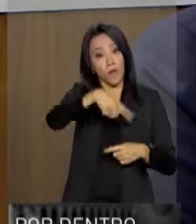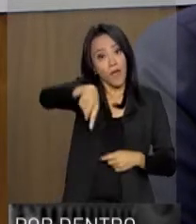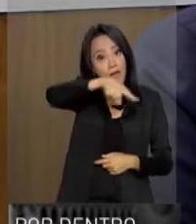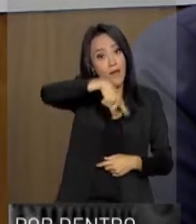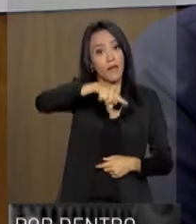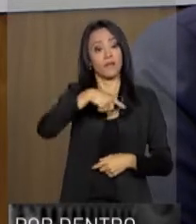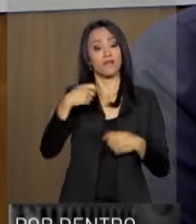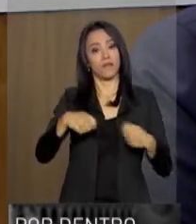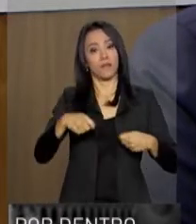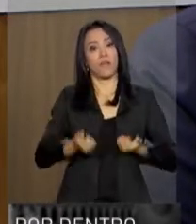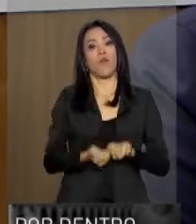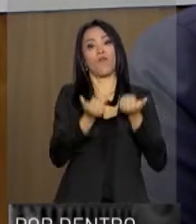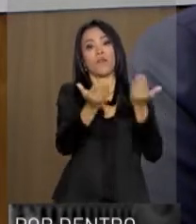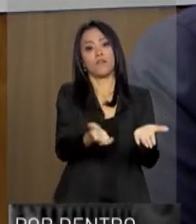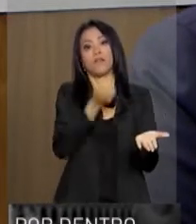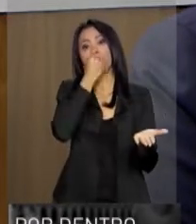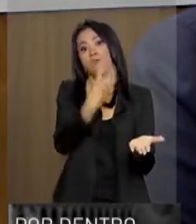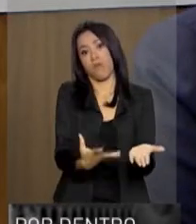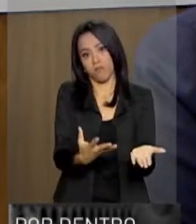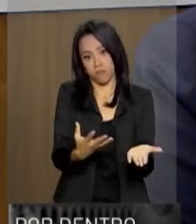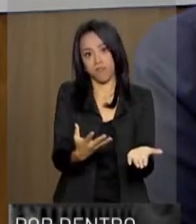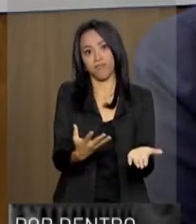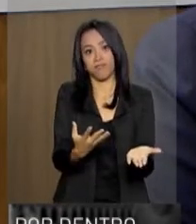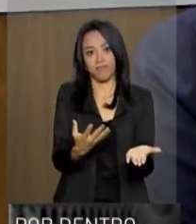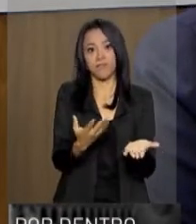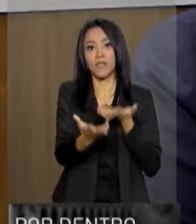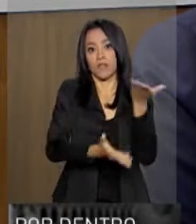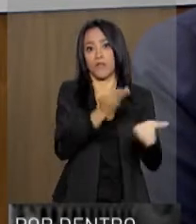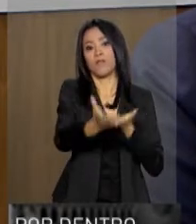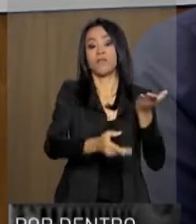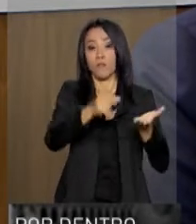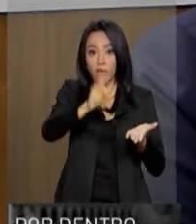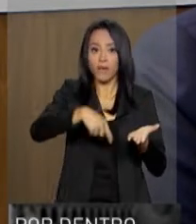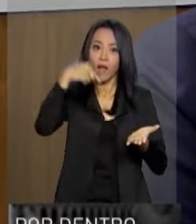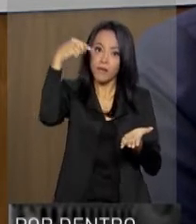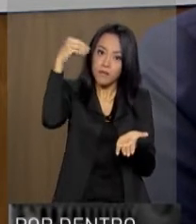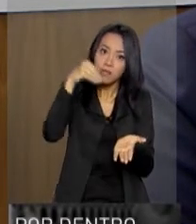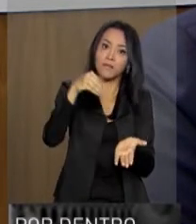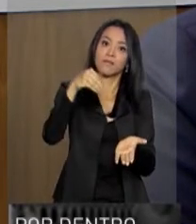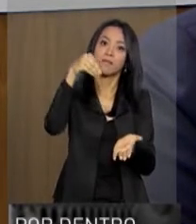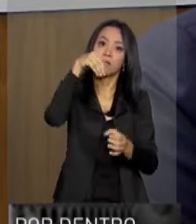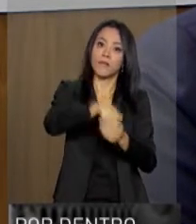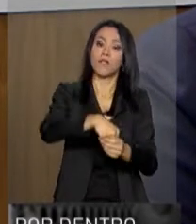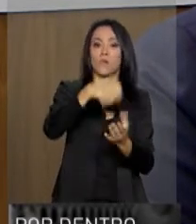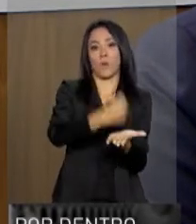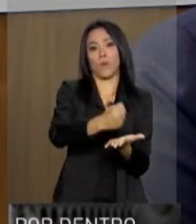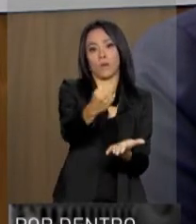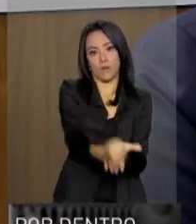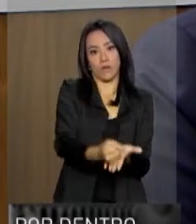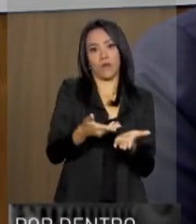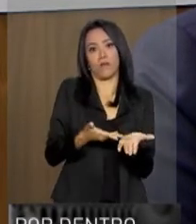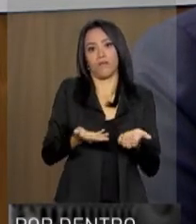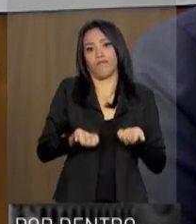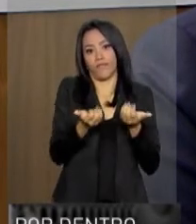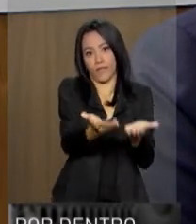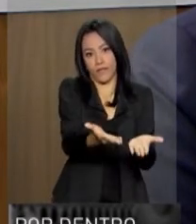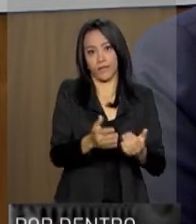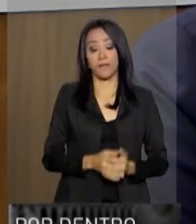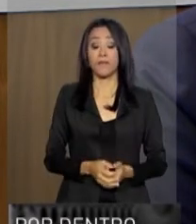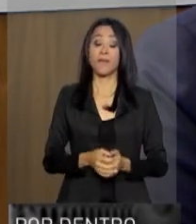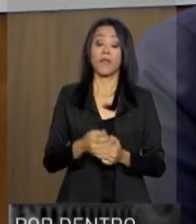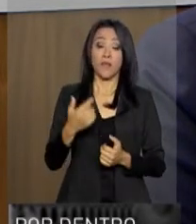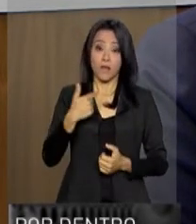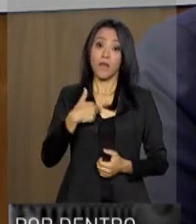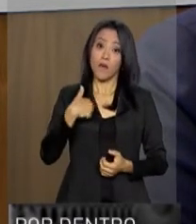estabelecido nos contratos de concessão em relação a essa nova operação eu acredito que da mesma maneira